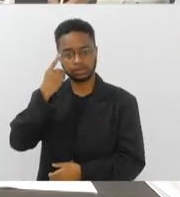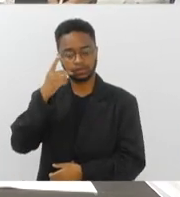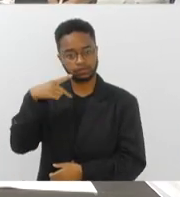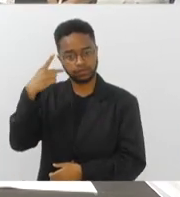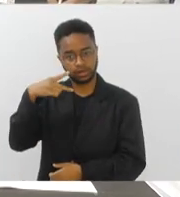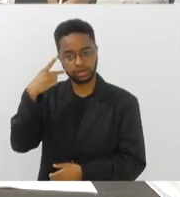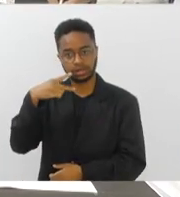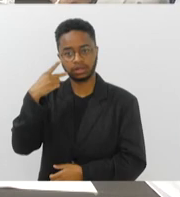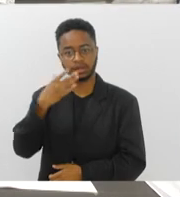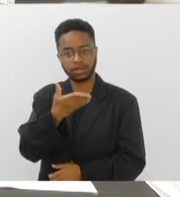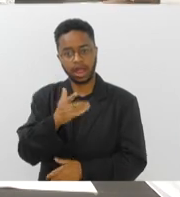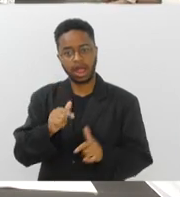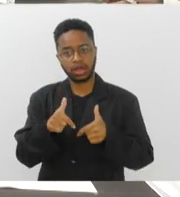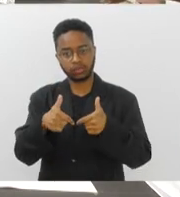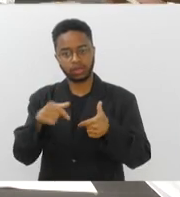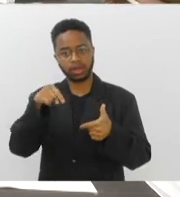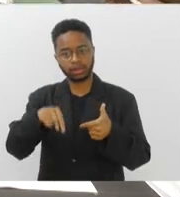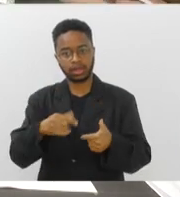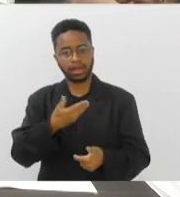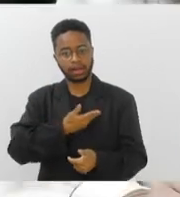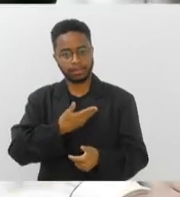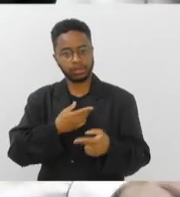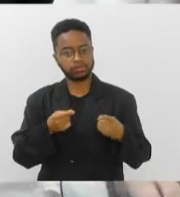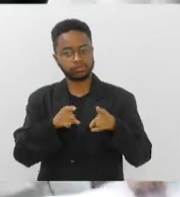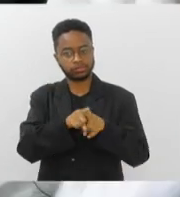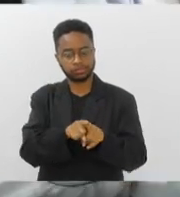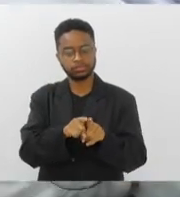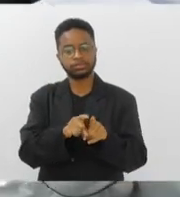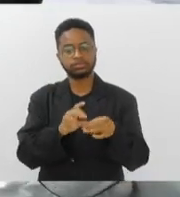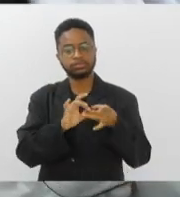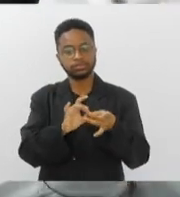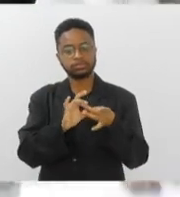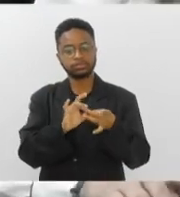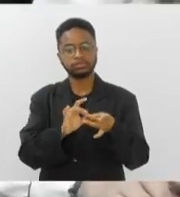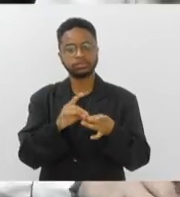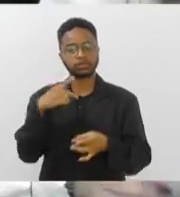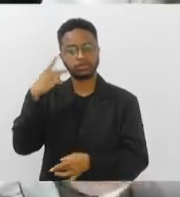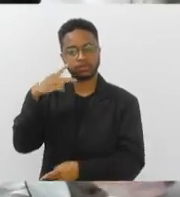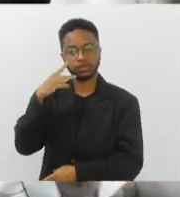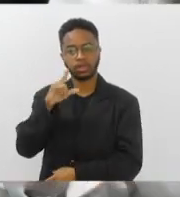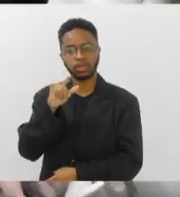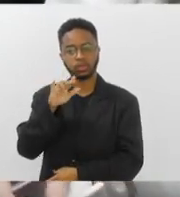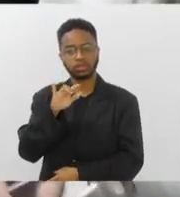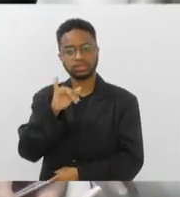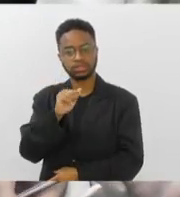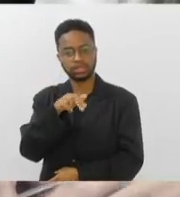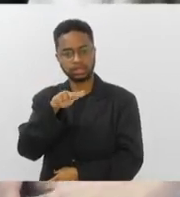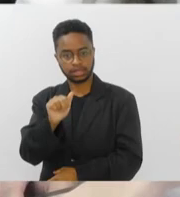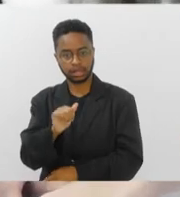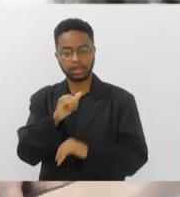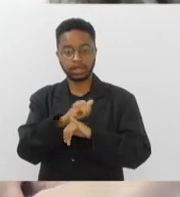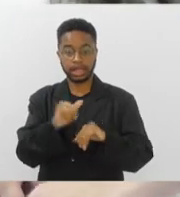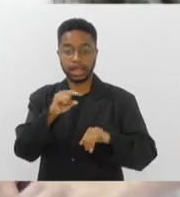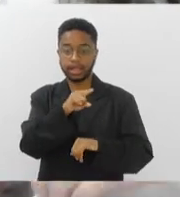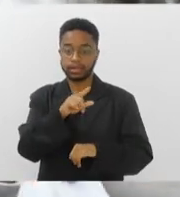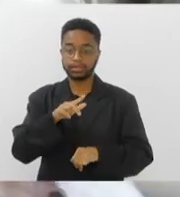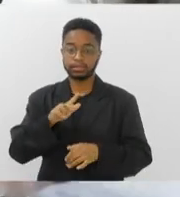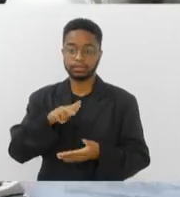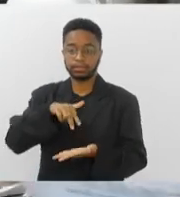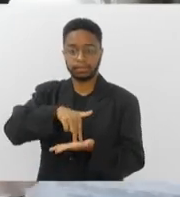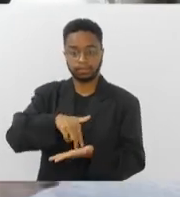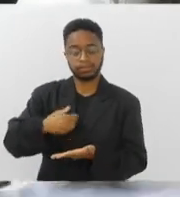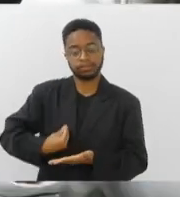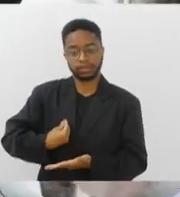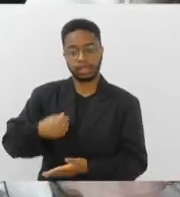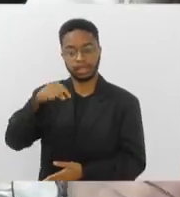vereadora atuante aqui, colega, amiga, parceira, companheira, a vereadora Luciana Novaes, dizendo que ela está aqui para um momento histórico aqui